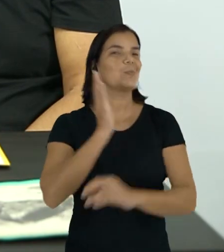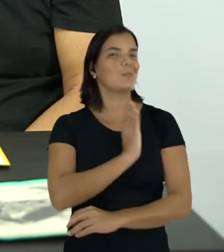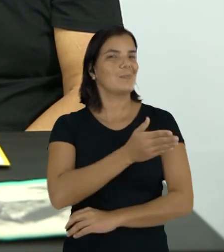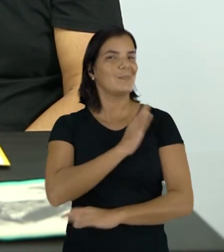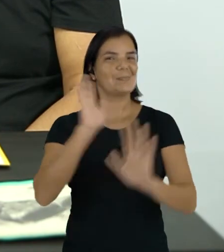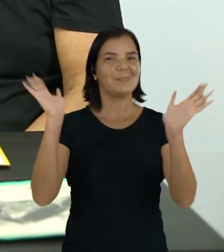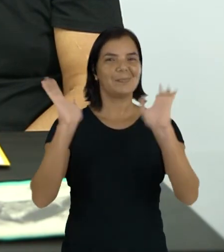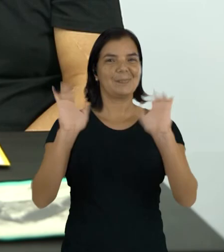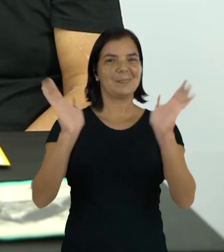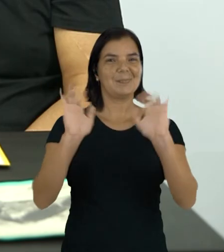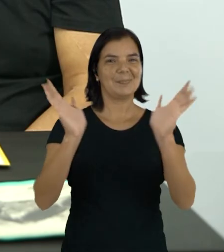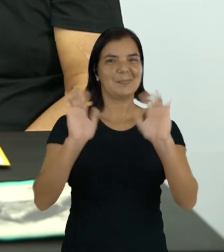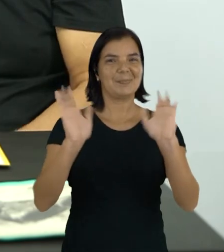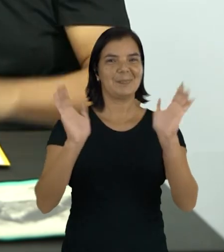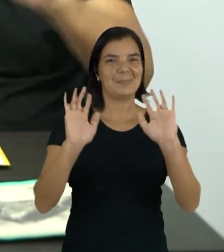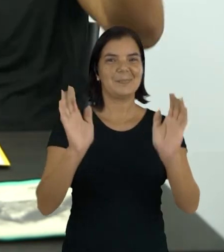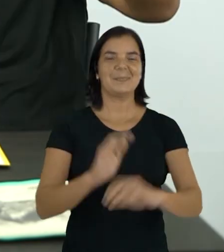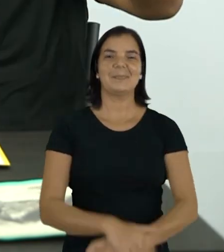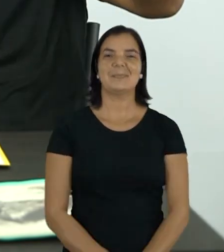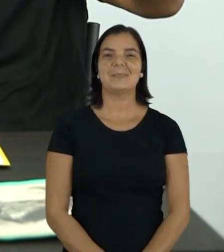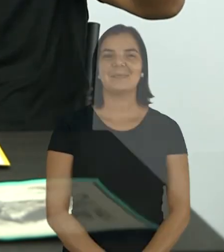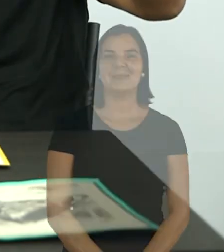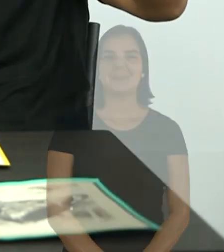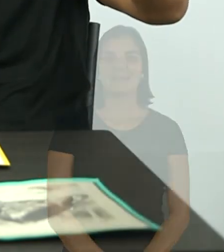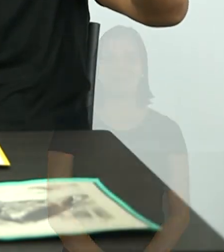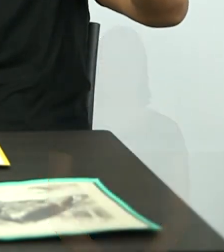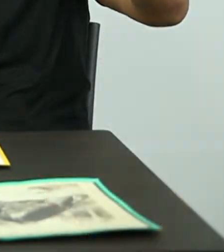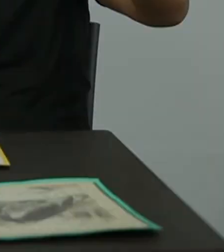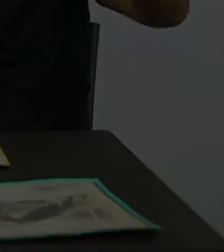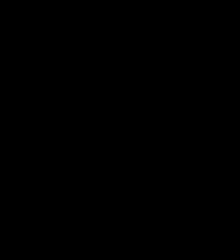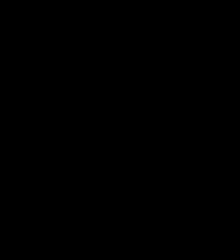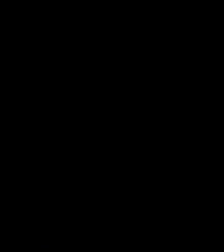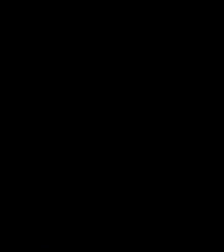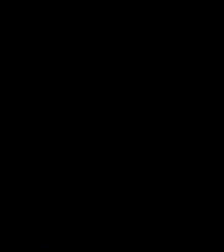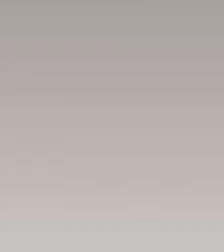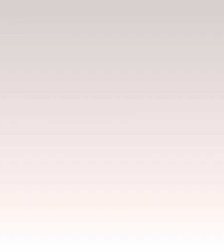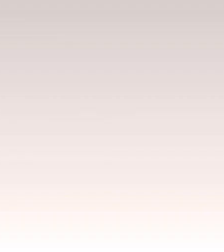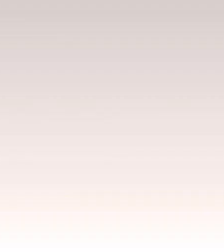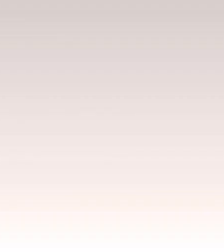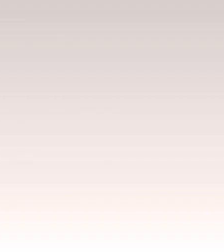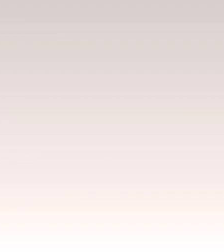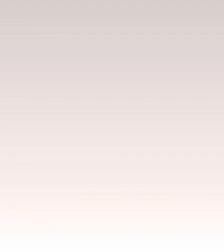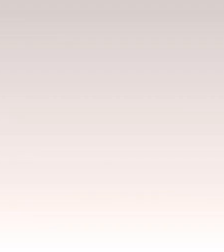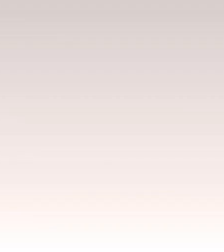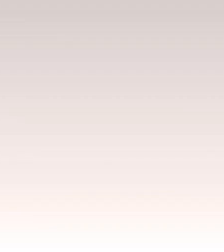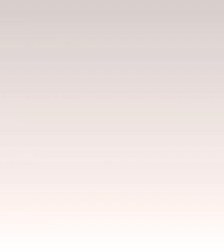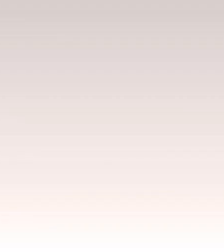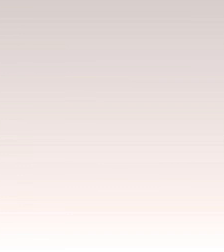de vocês e até a próxima, crianças. Valeu!